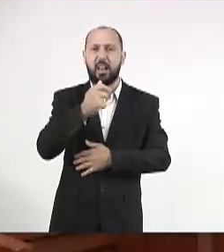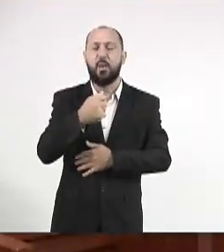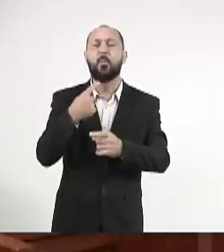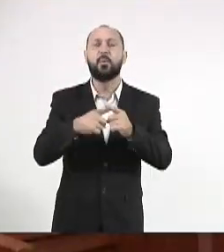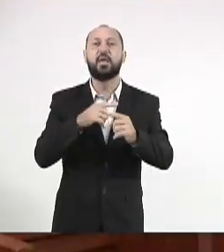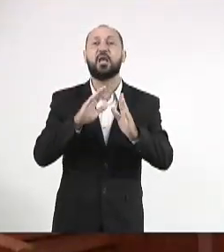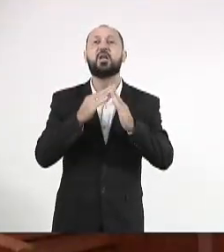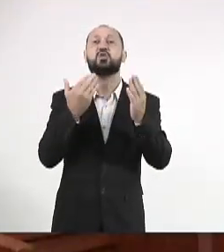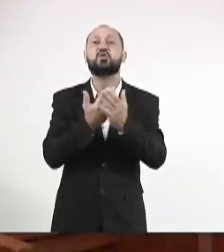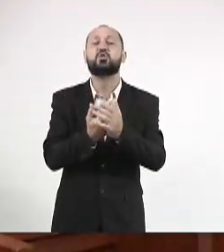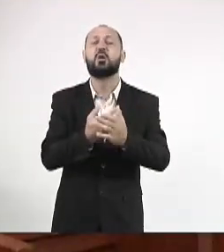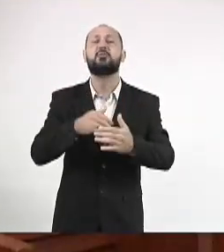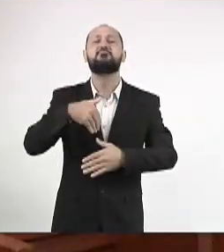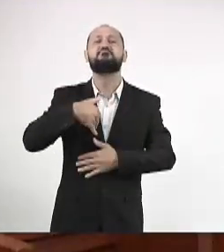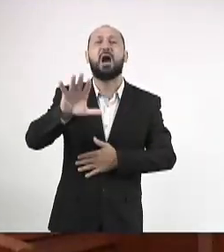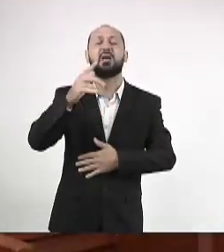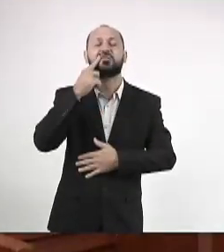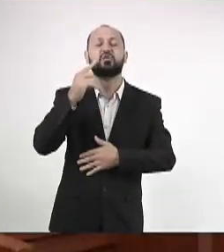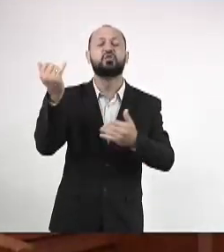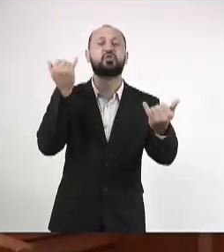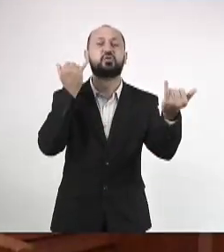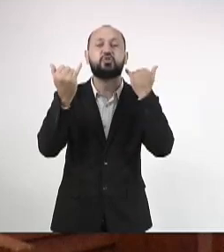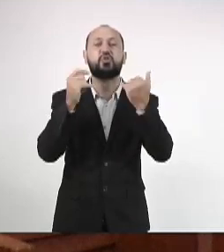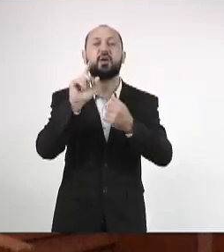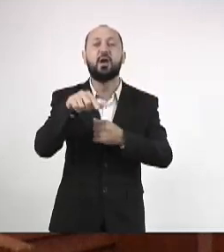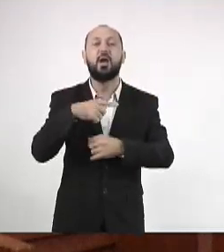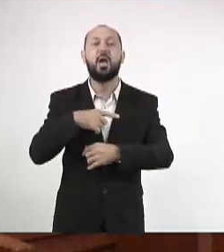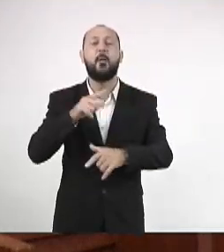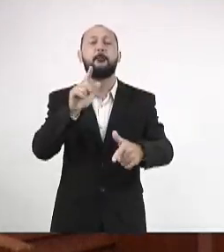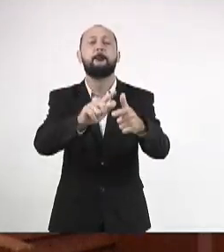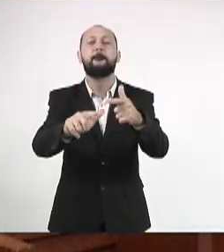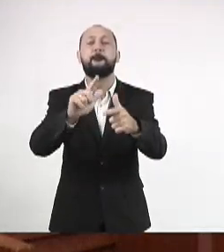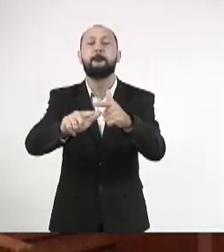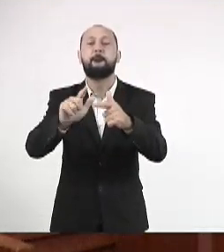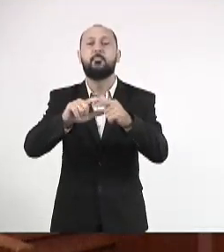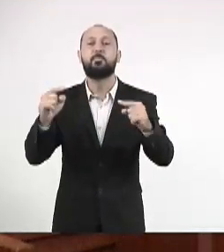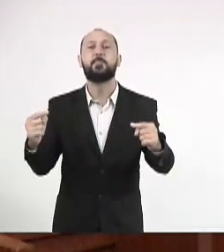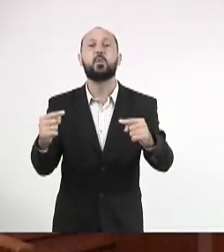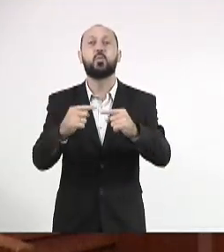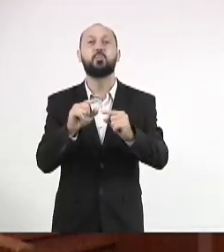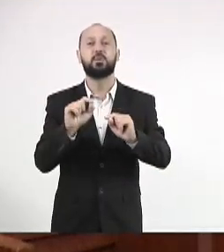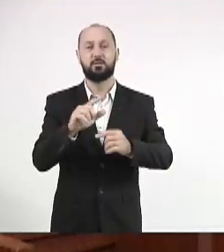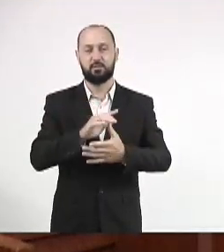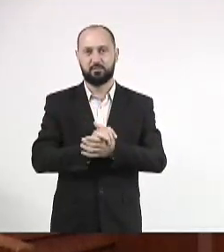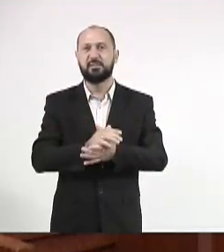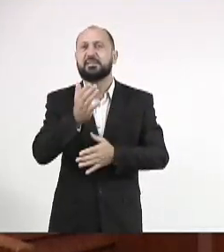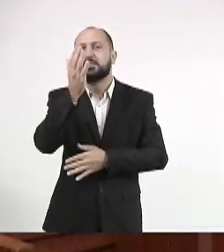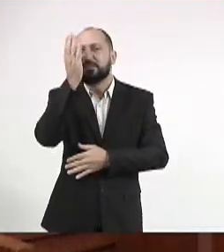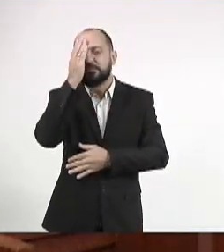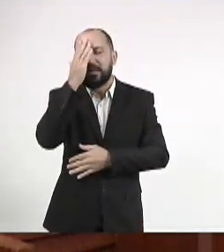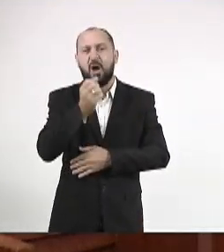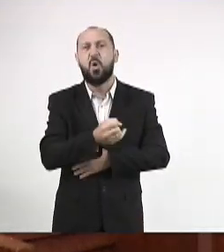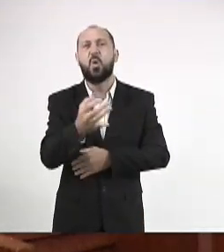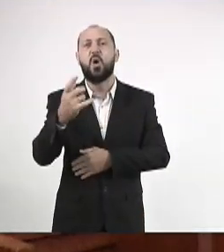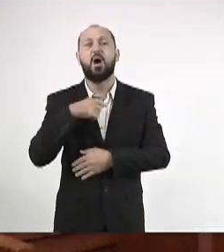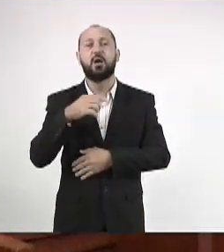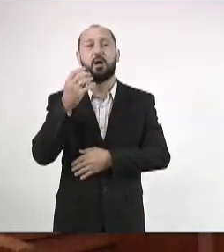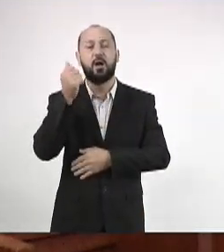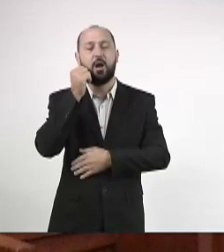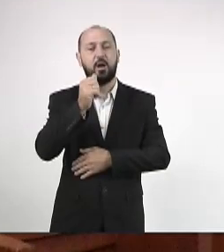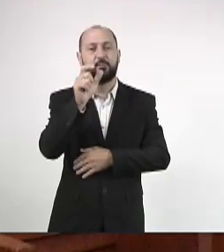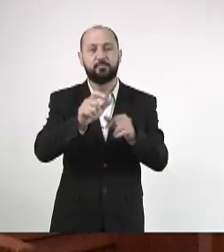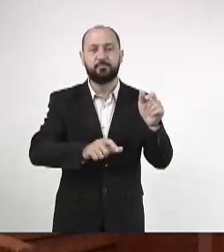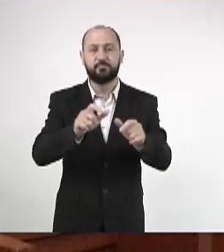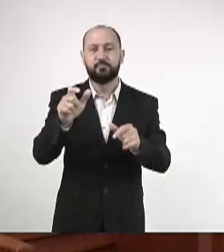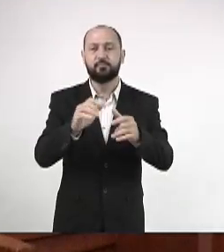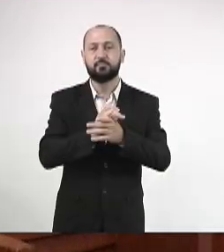na escola, o que mais a gente escuta é os problemas relacionados a isso. A gente sabe o quanto tem aquelas meninas que